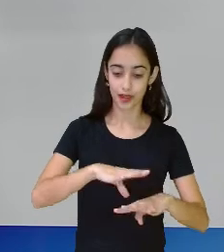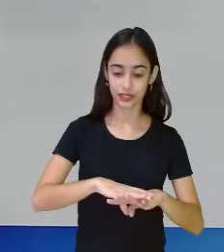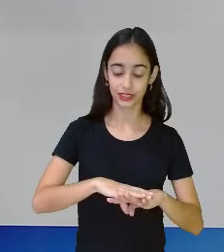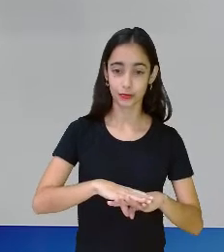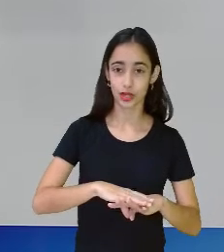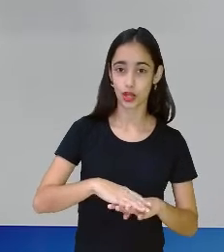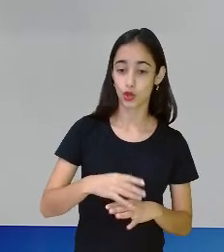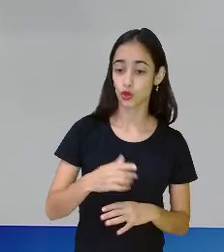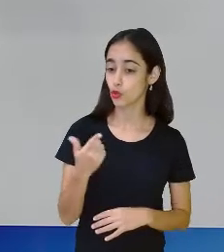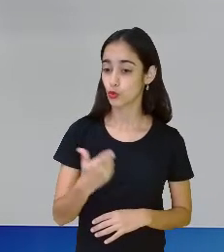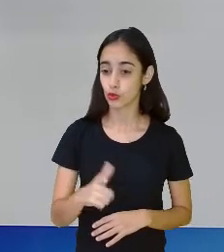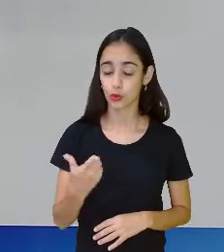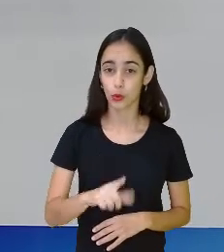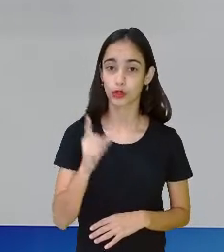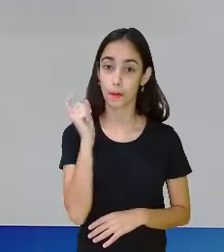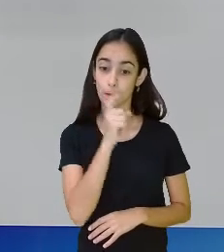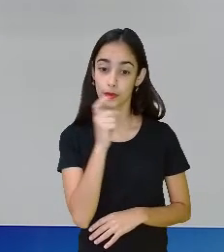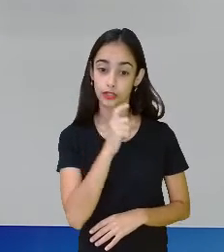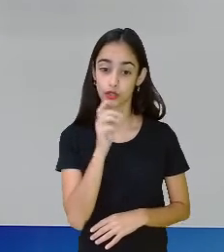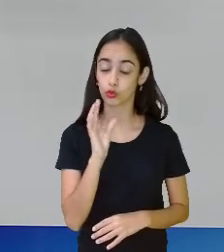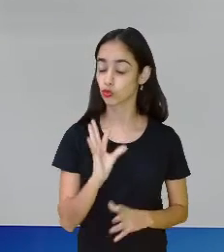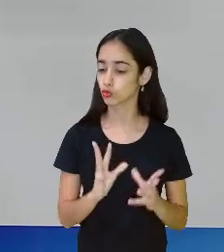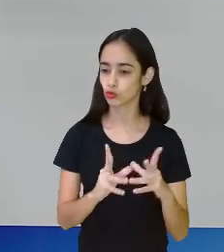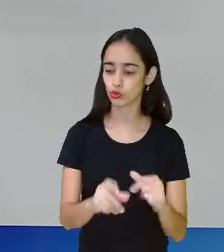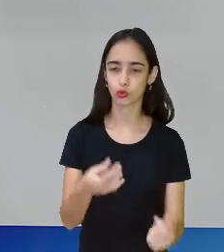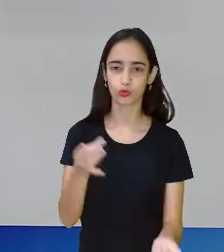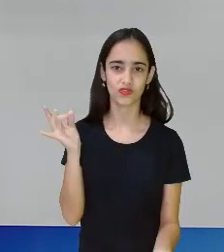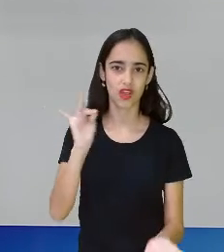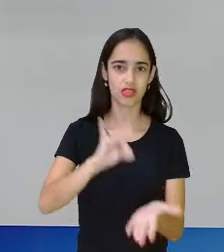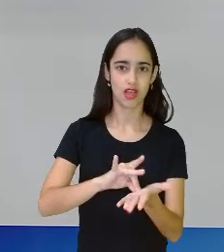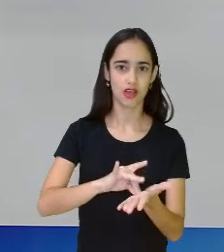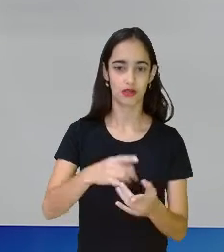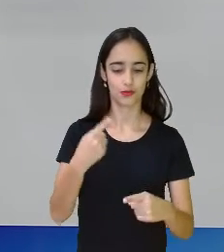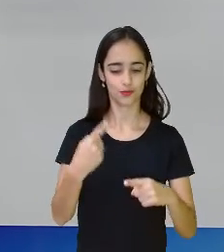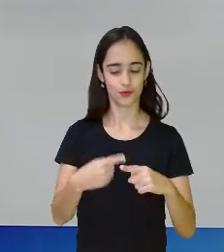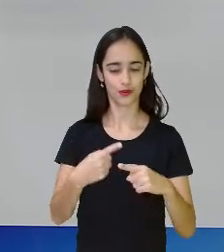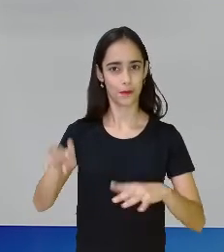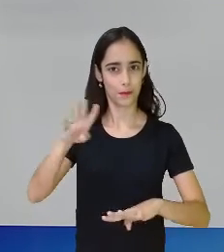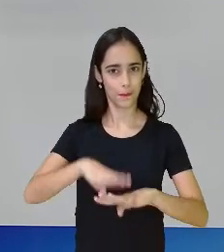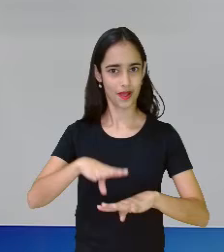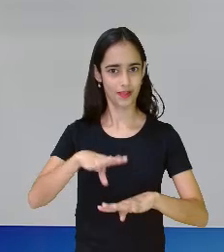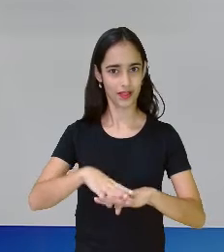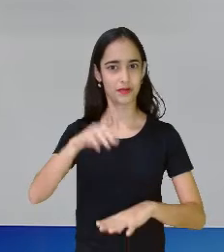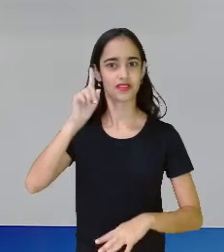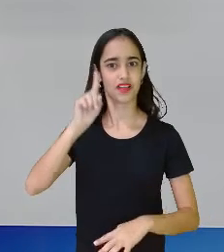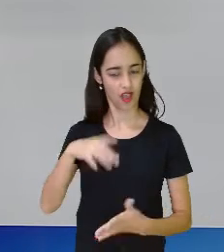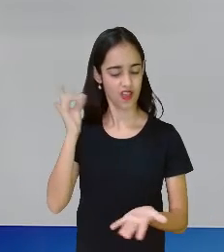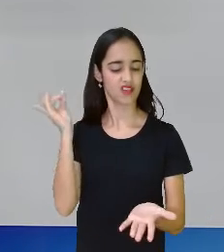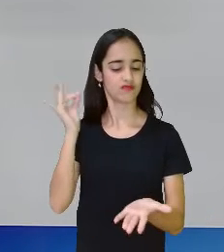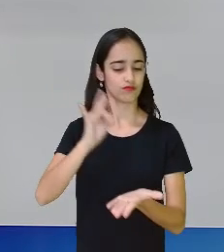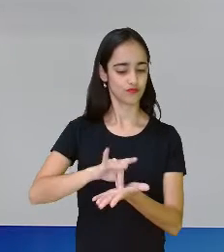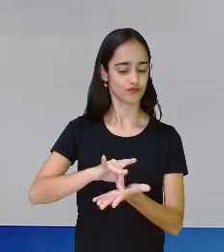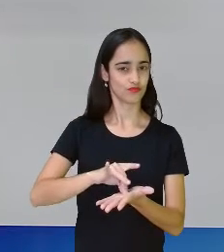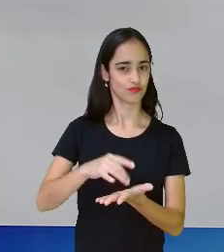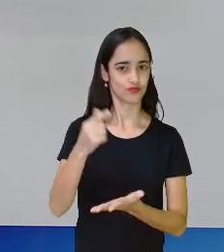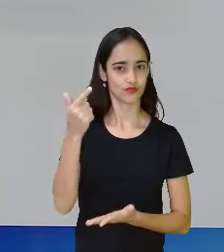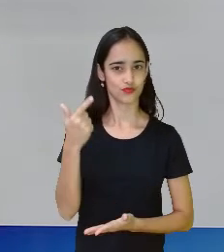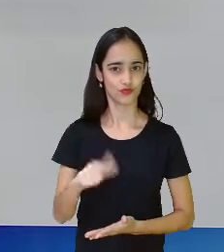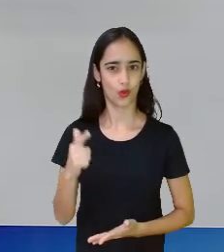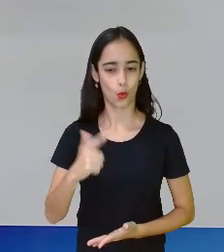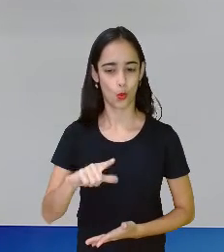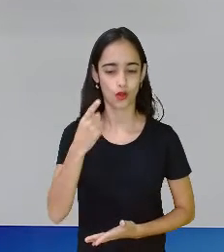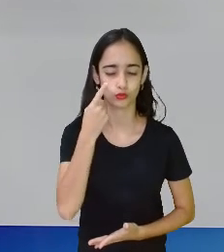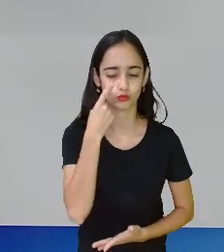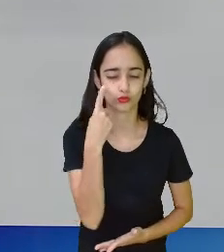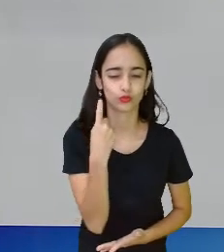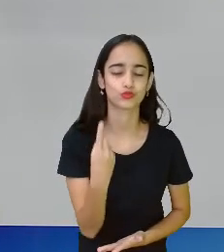tudo fato. Matemática é uma disciplina exata, não tem choro nem vela. O